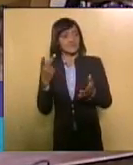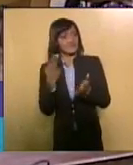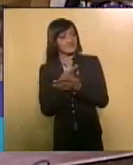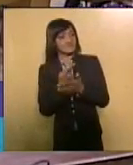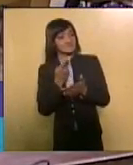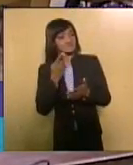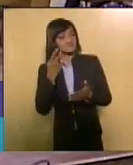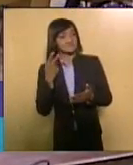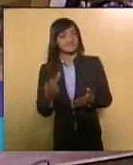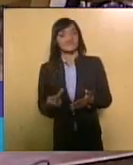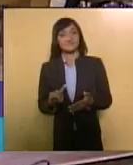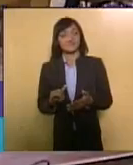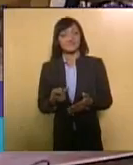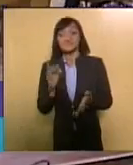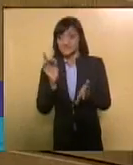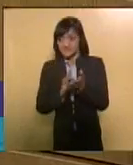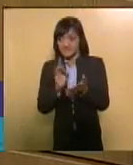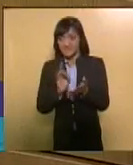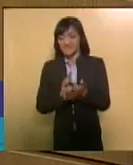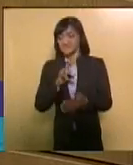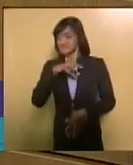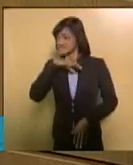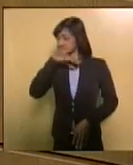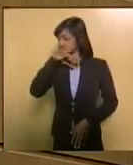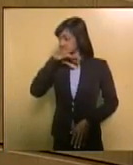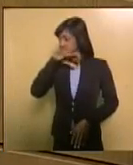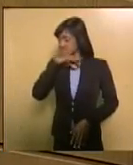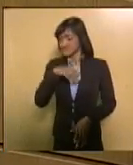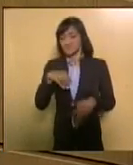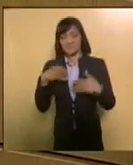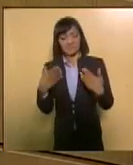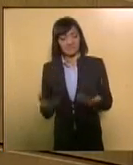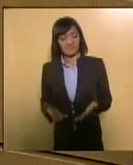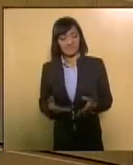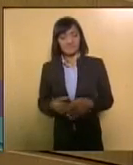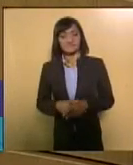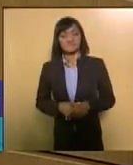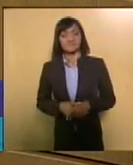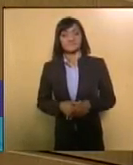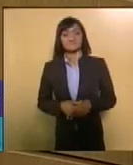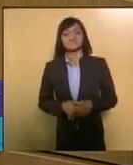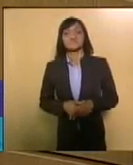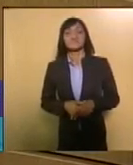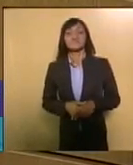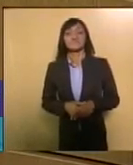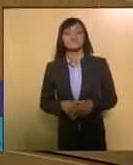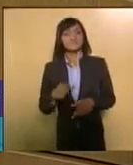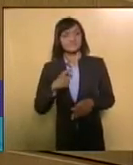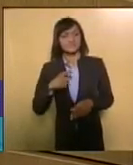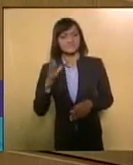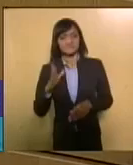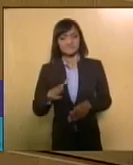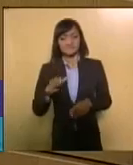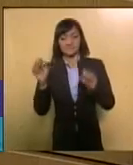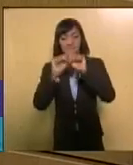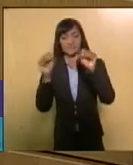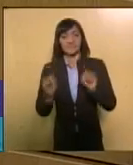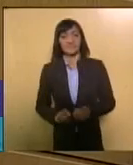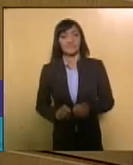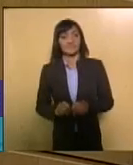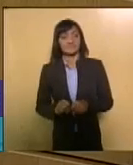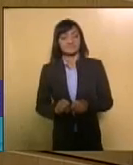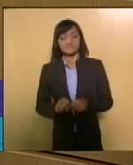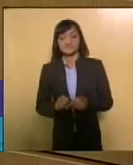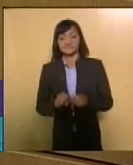criminal na verdade eles são muito ruins então o número de eh eh casos registrados pelo sistema de informação da